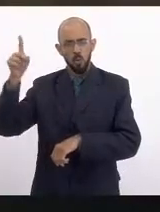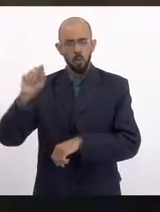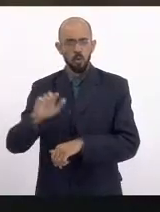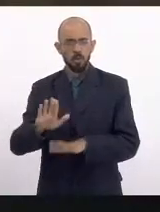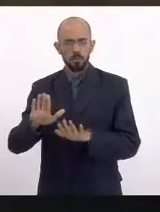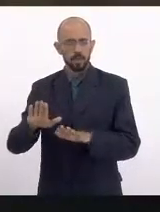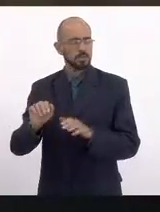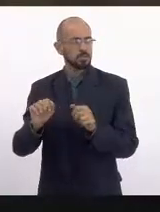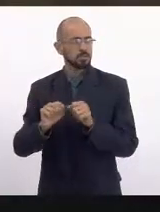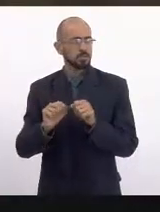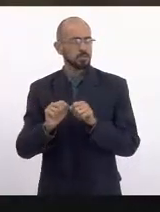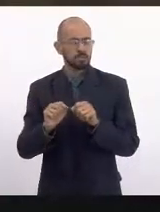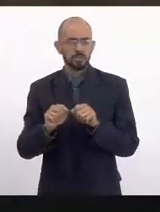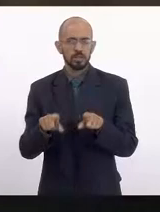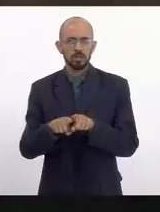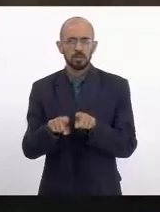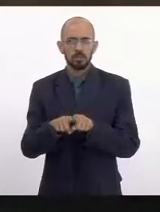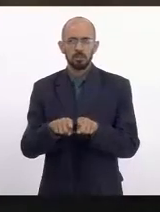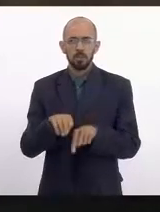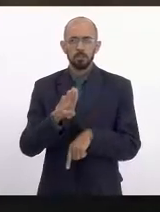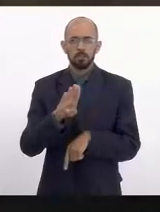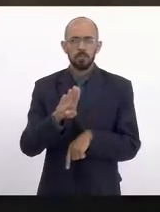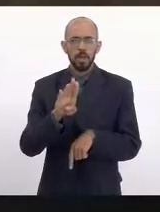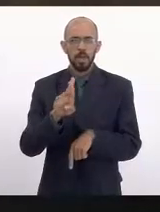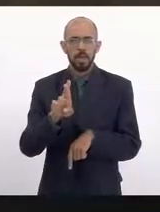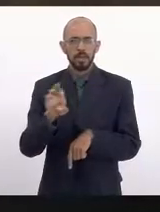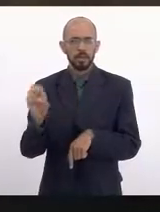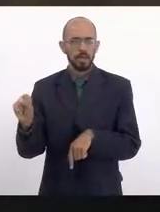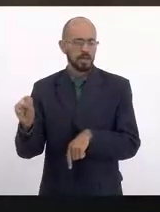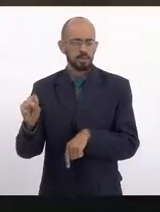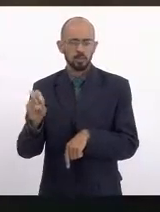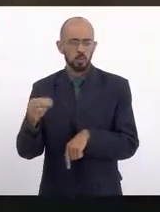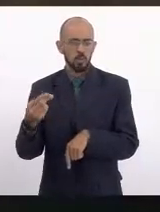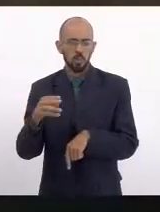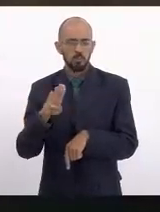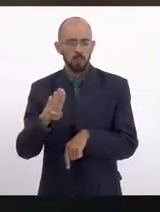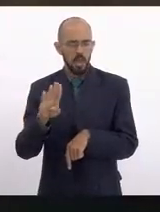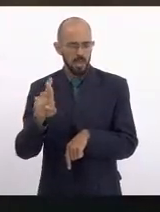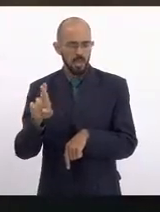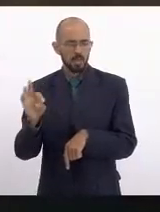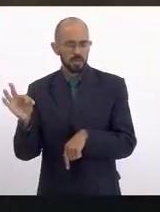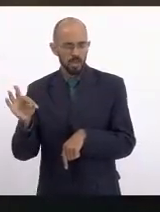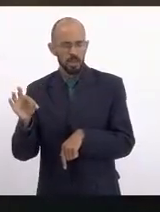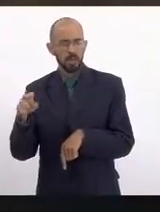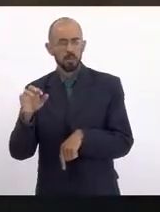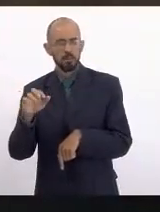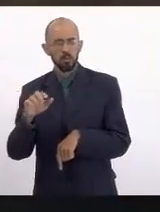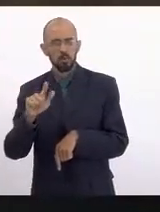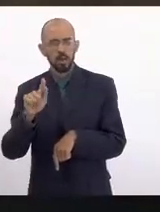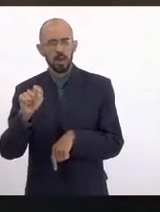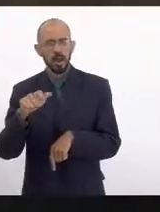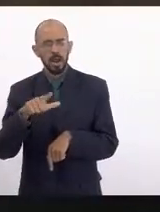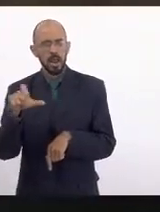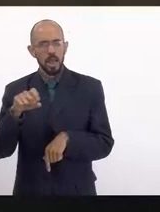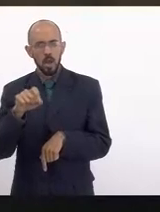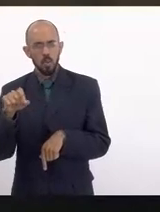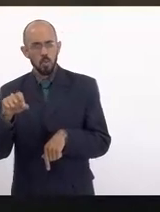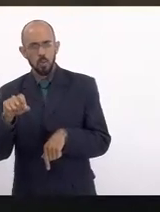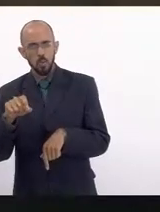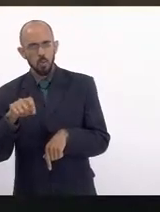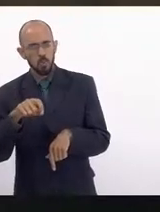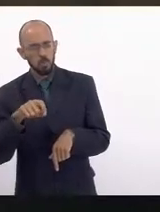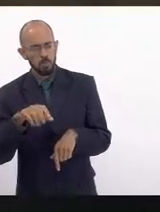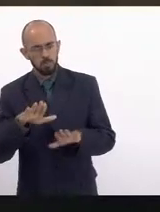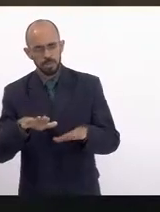levando o BRS BRT enfim para o Galeão coisa que aconteceu mal e porcamente